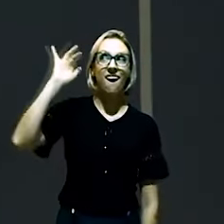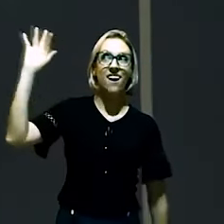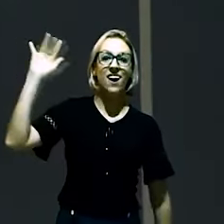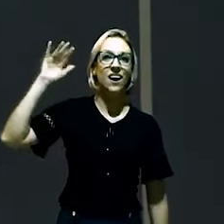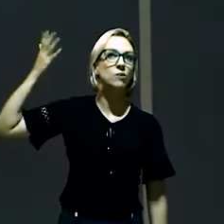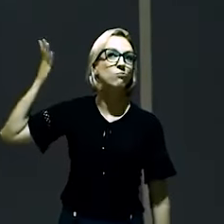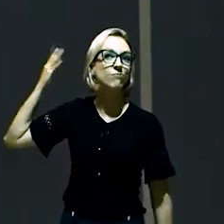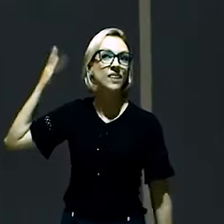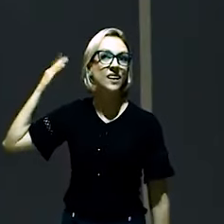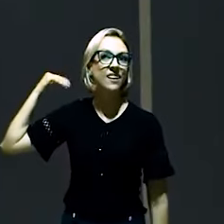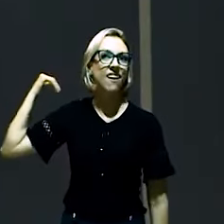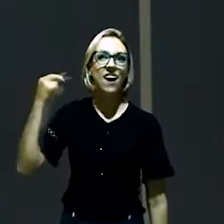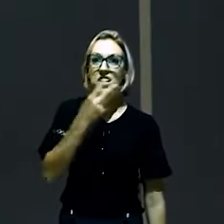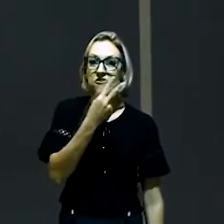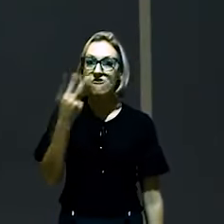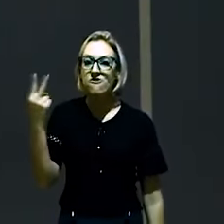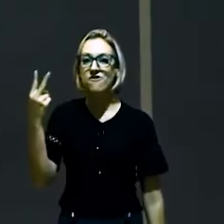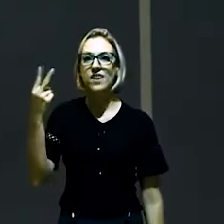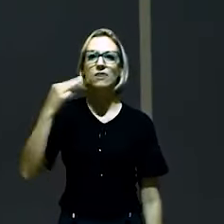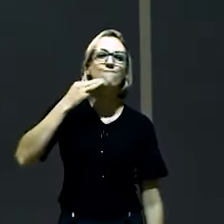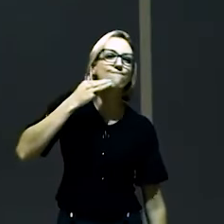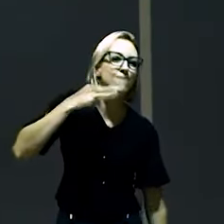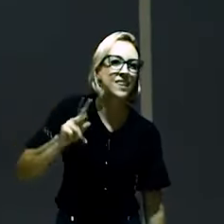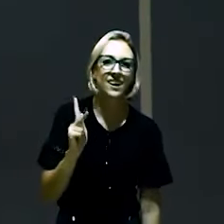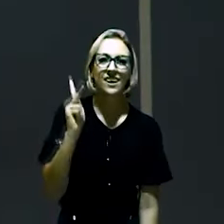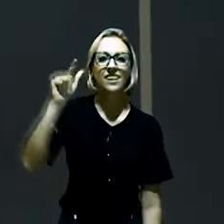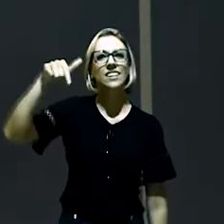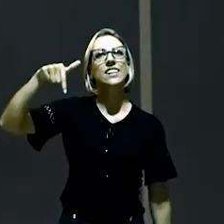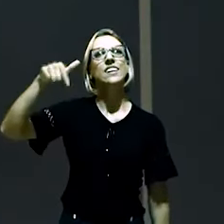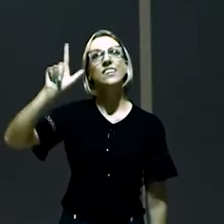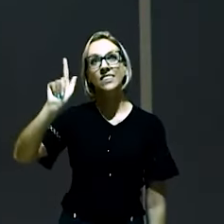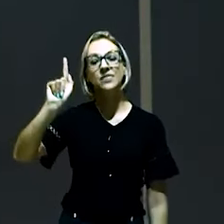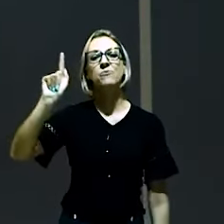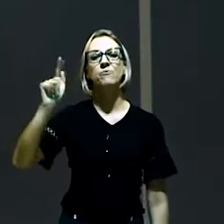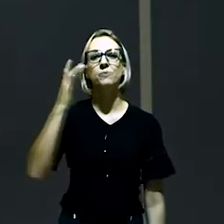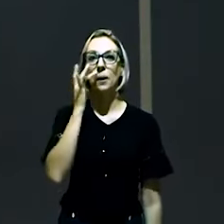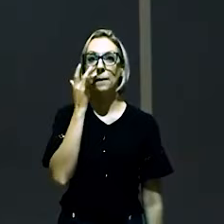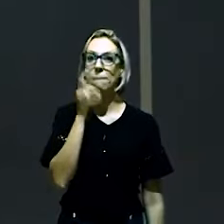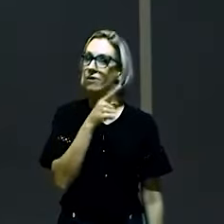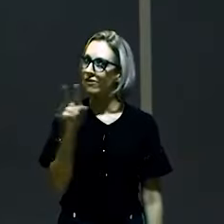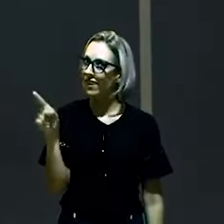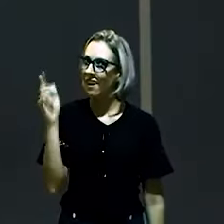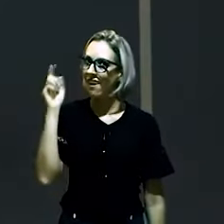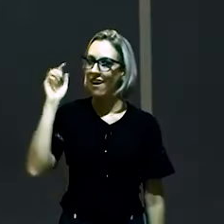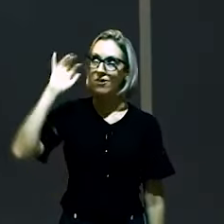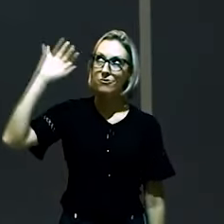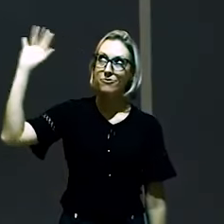22 toneladas de ouro. Só de presente, Salomão recebeu mais ou